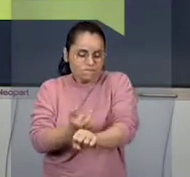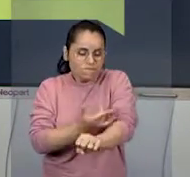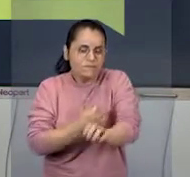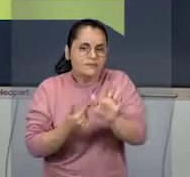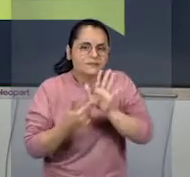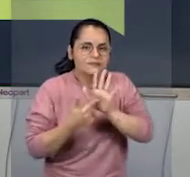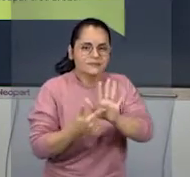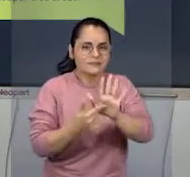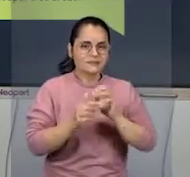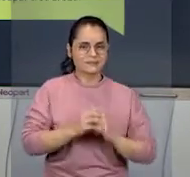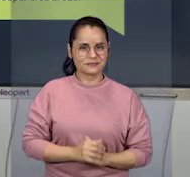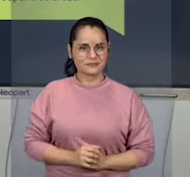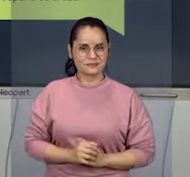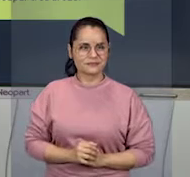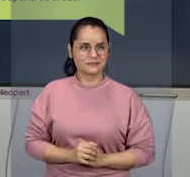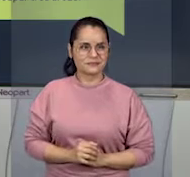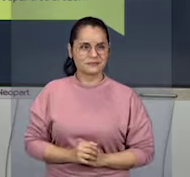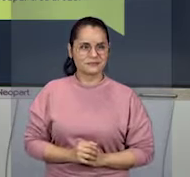sentimentos.